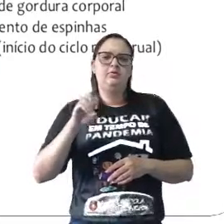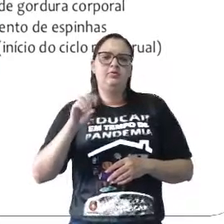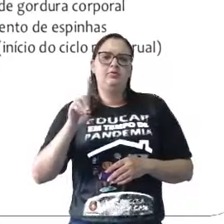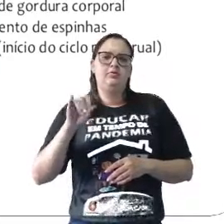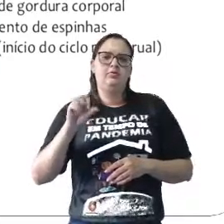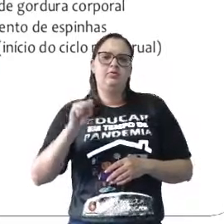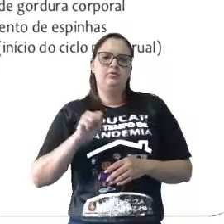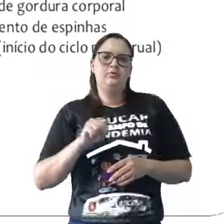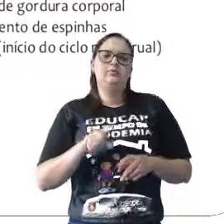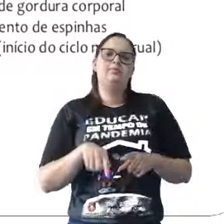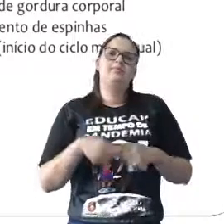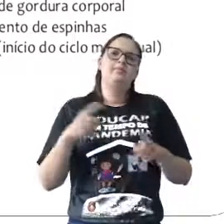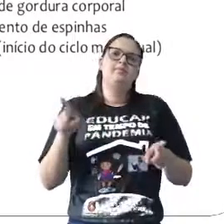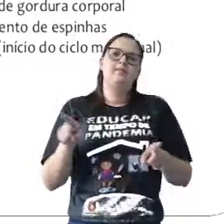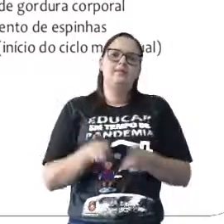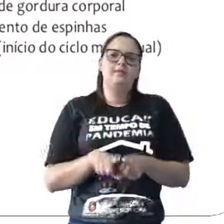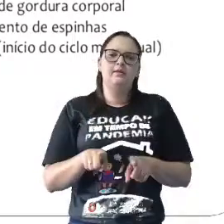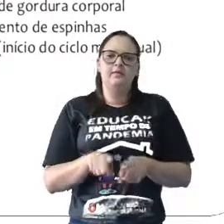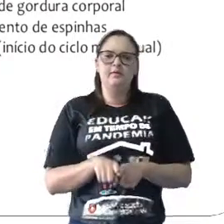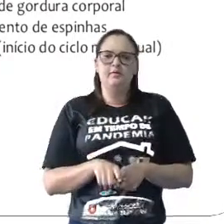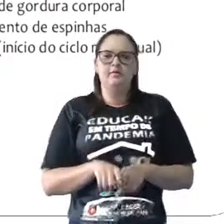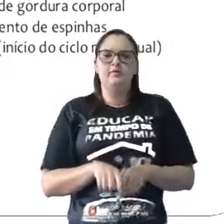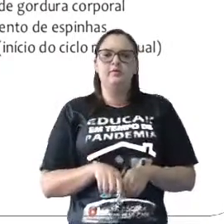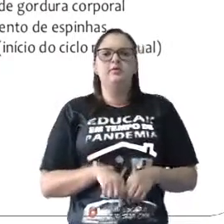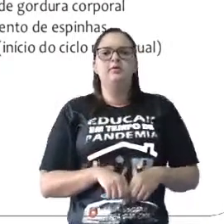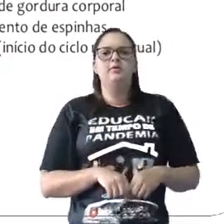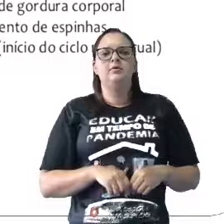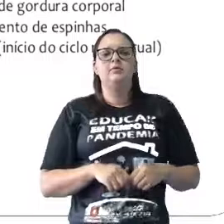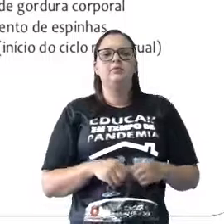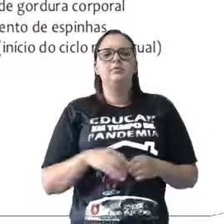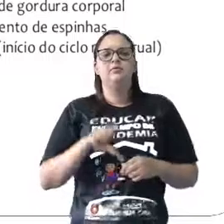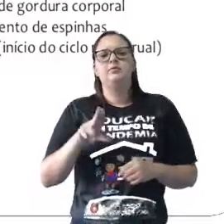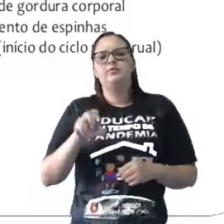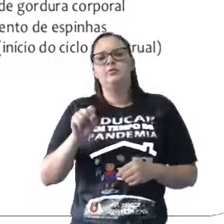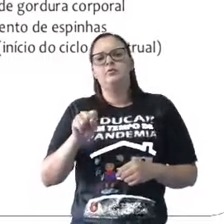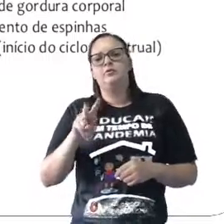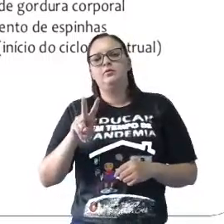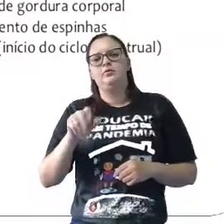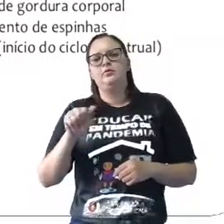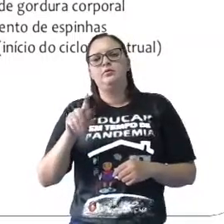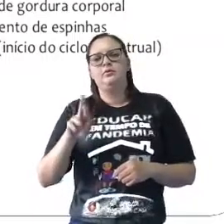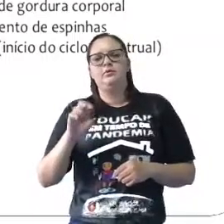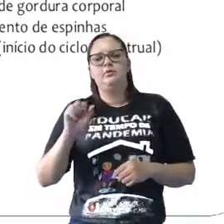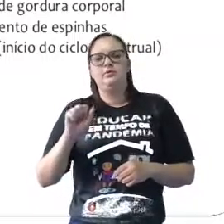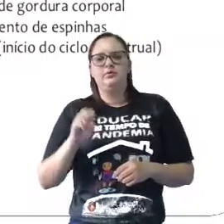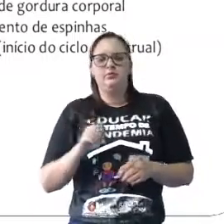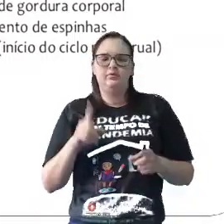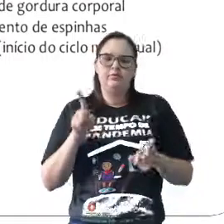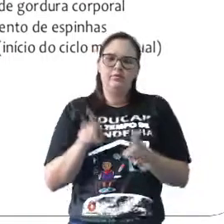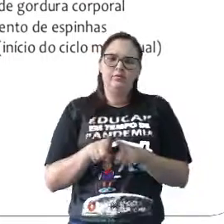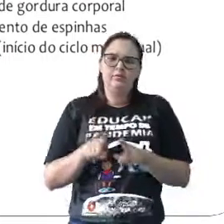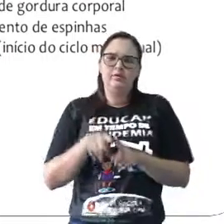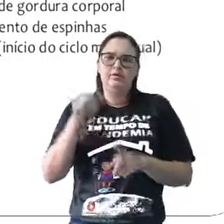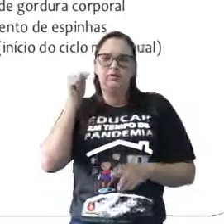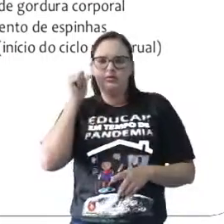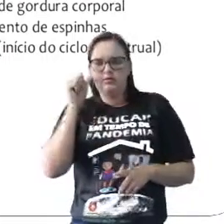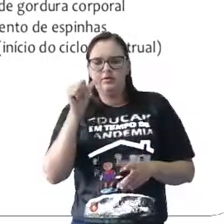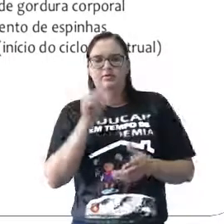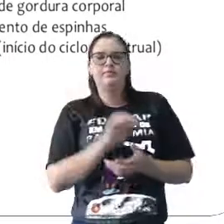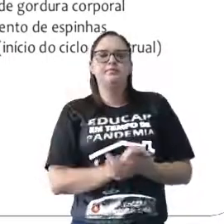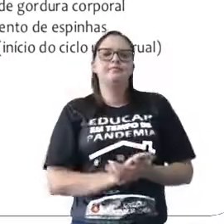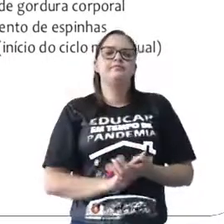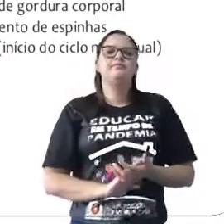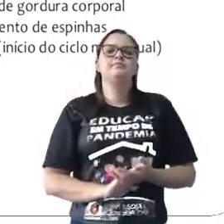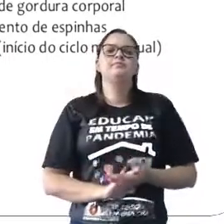da junção desses dois gametas, o ovócito, que é o feminino, e o espermatozoide, que é o gameta masculino, que vai